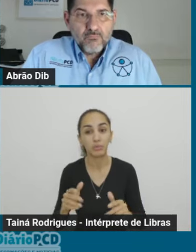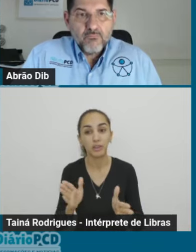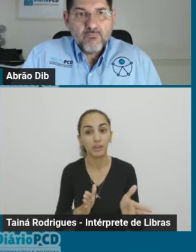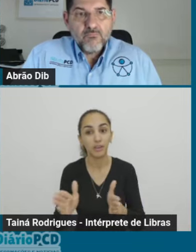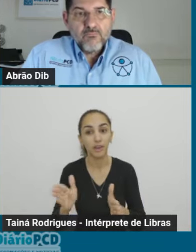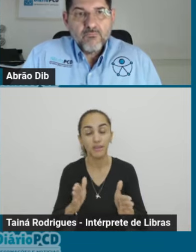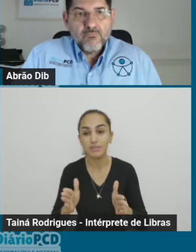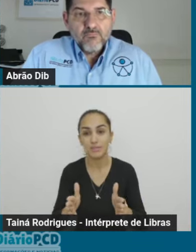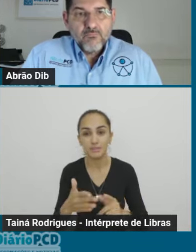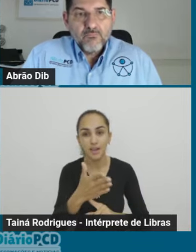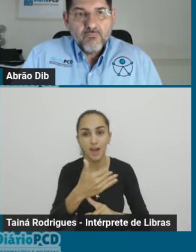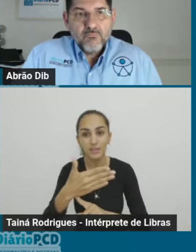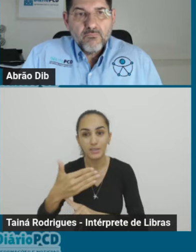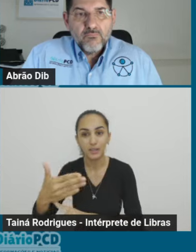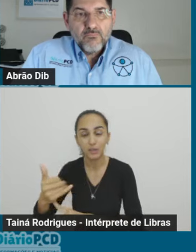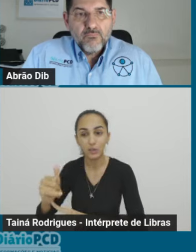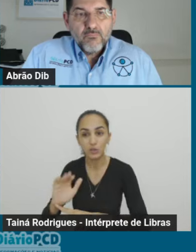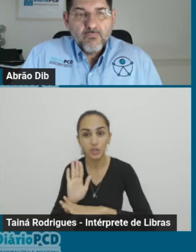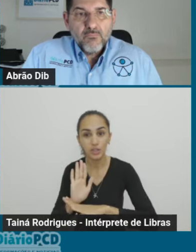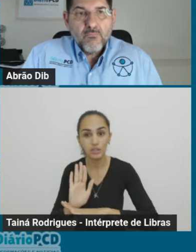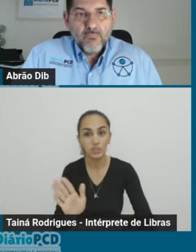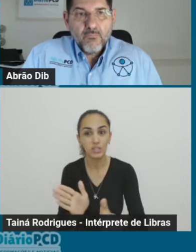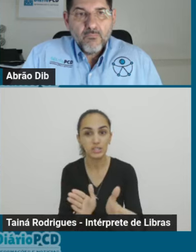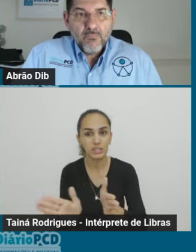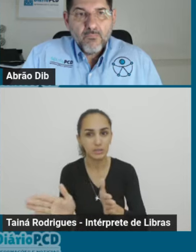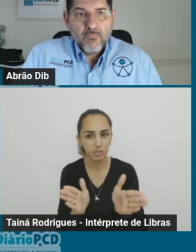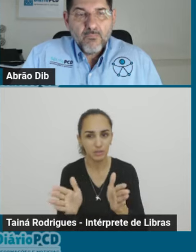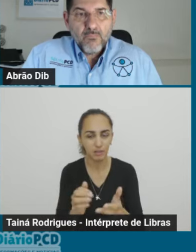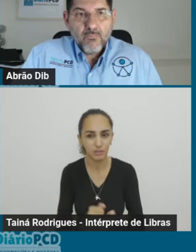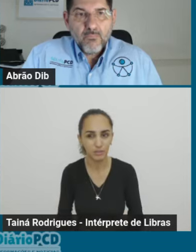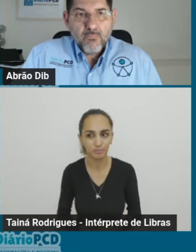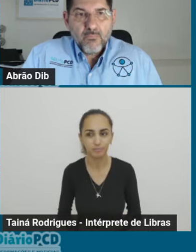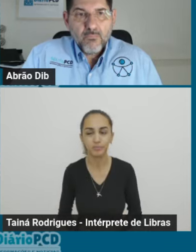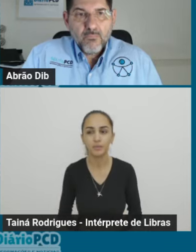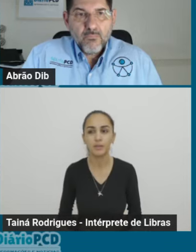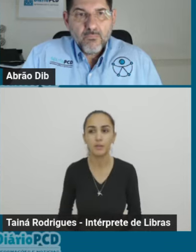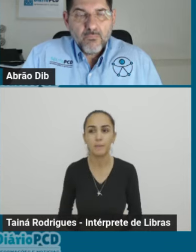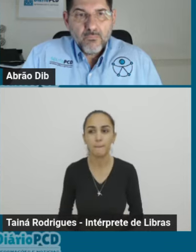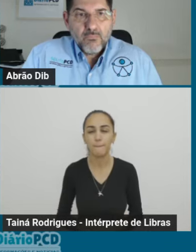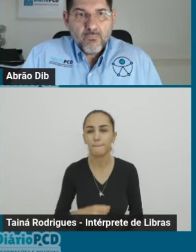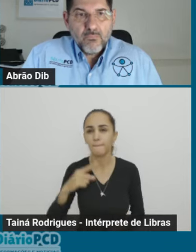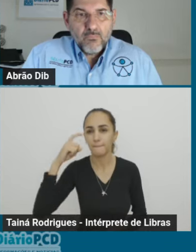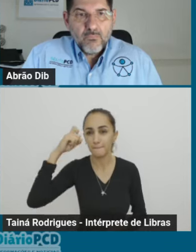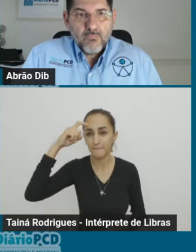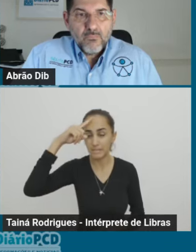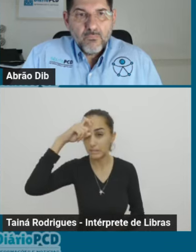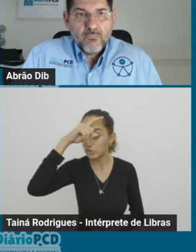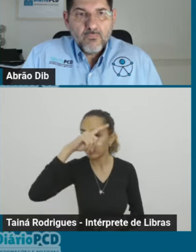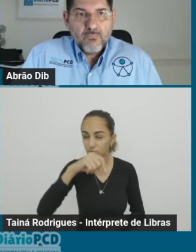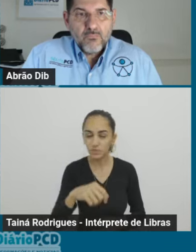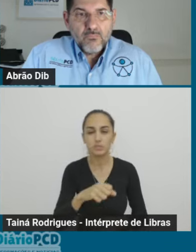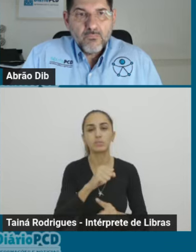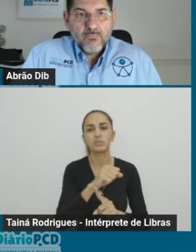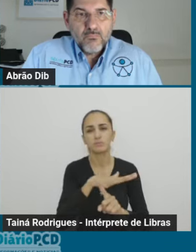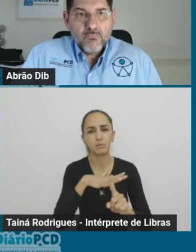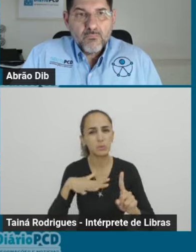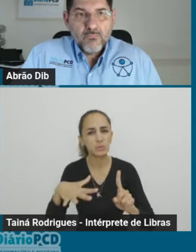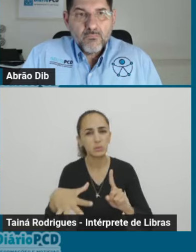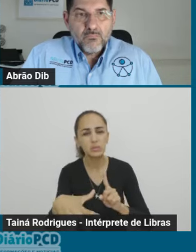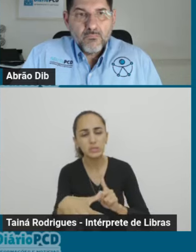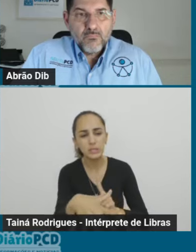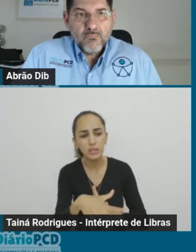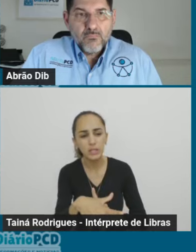assistivas. É difícil lidar ainda com uma sociedade que ainda não vê a pessoa antes da